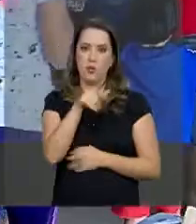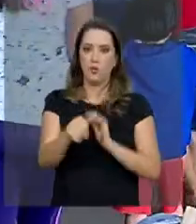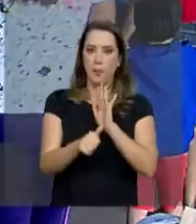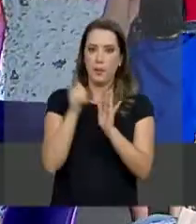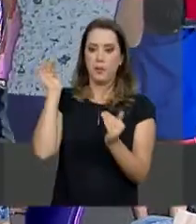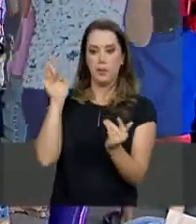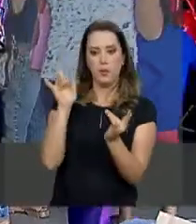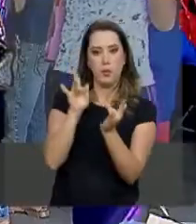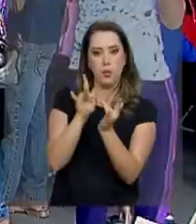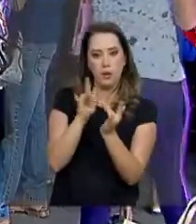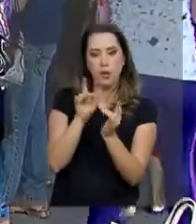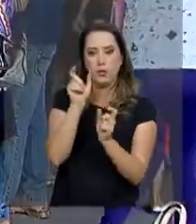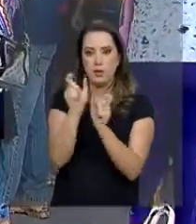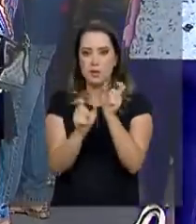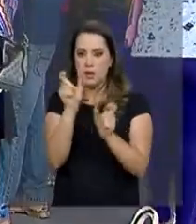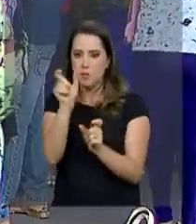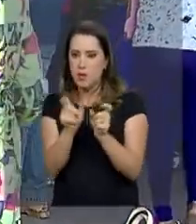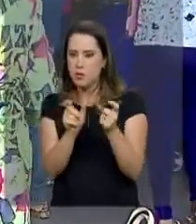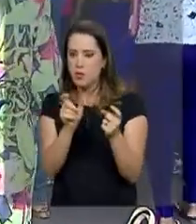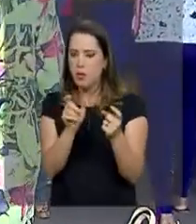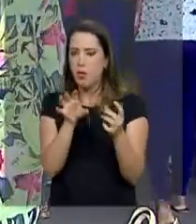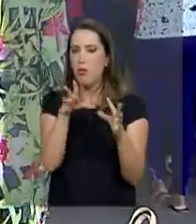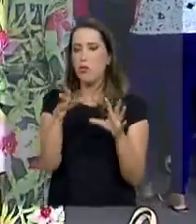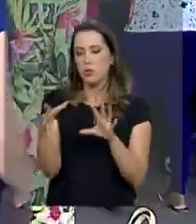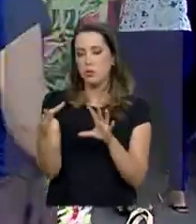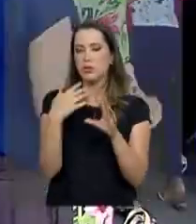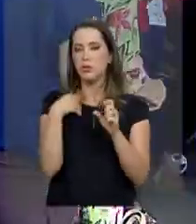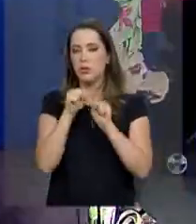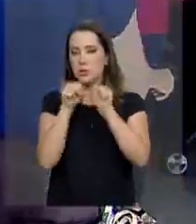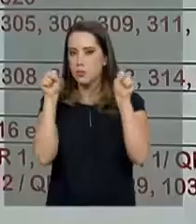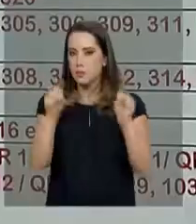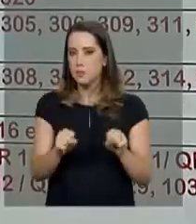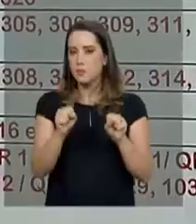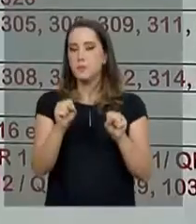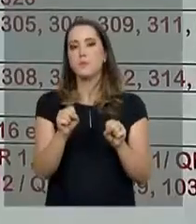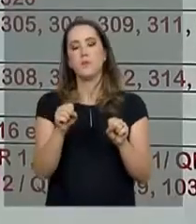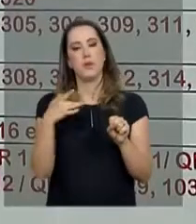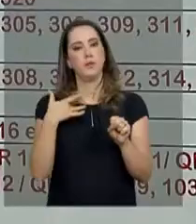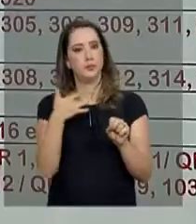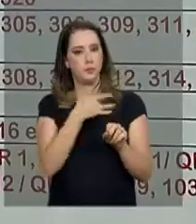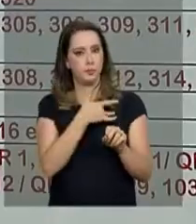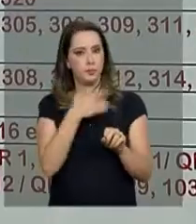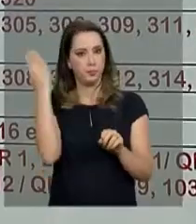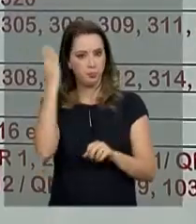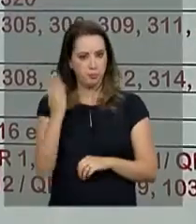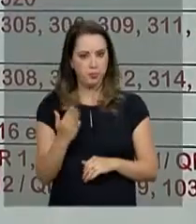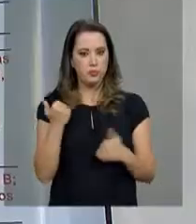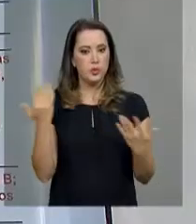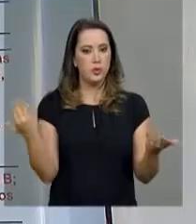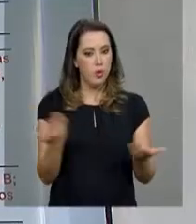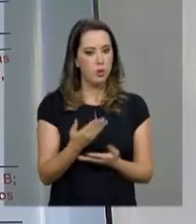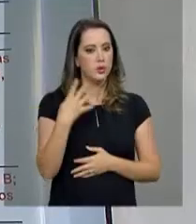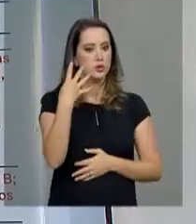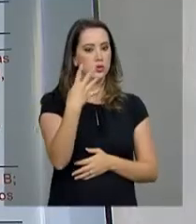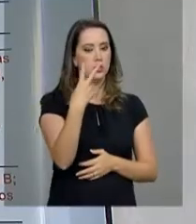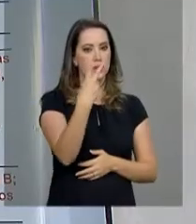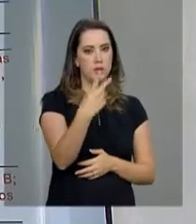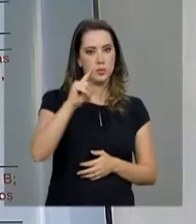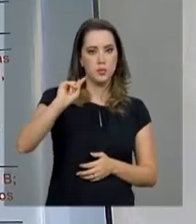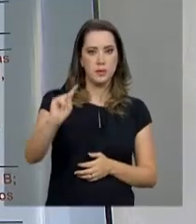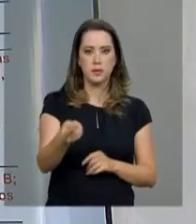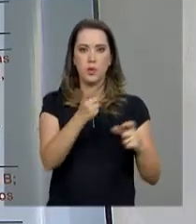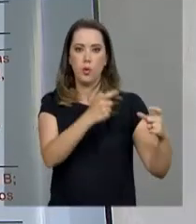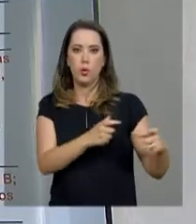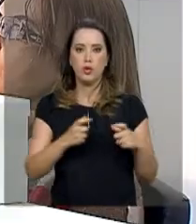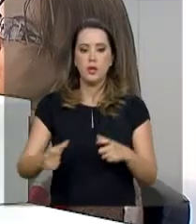contato dos usuários com o sistema único de saúde o brasil hoje possui mais de 42 mil ubs sem